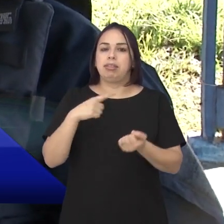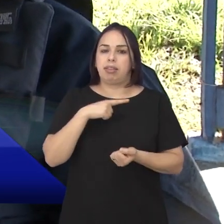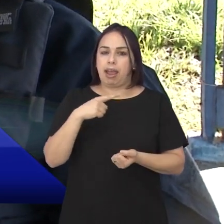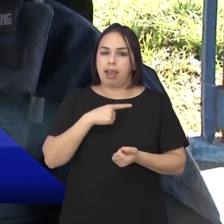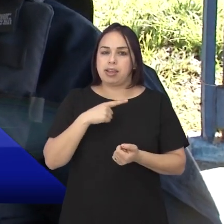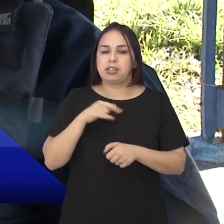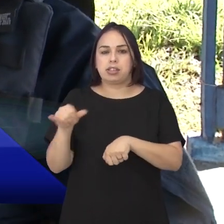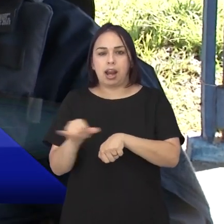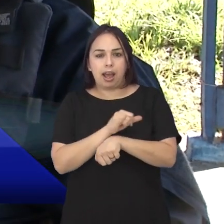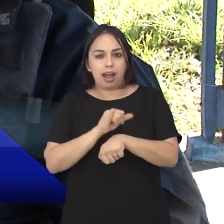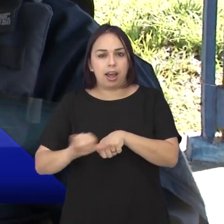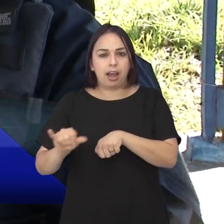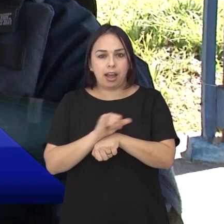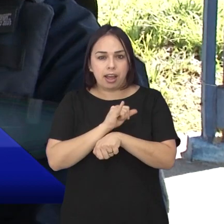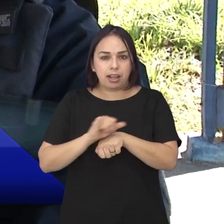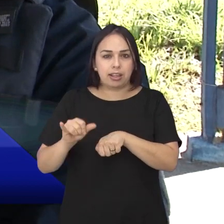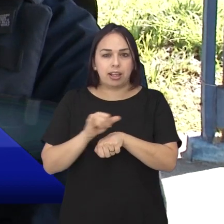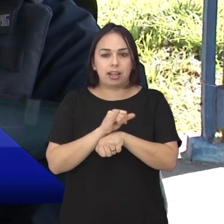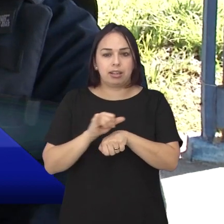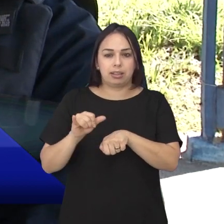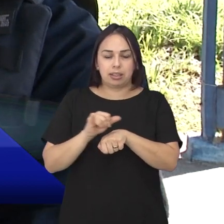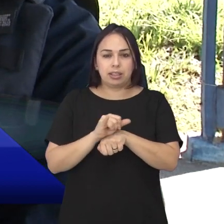outros dispositivos de